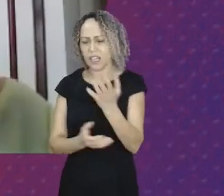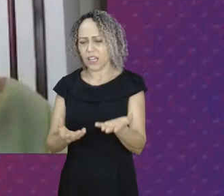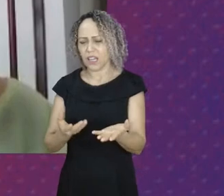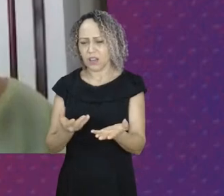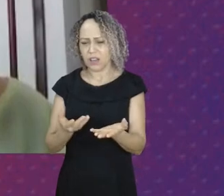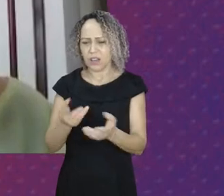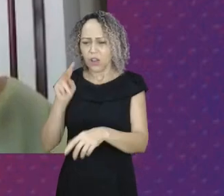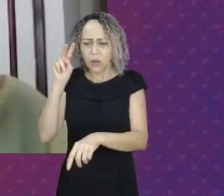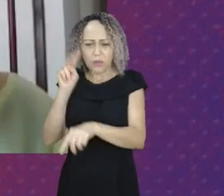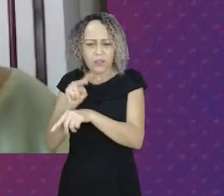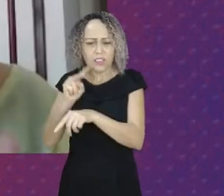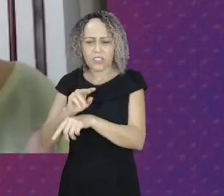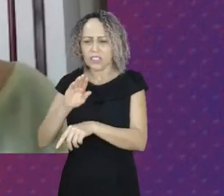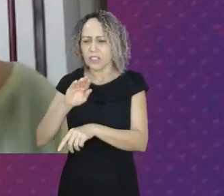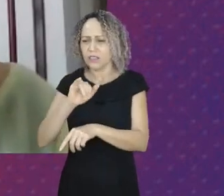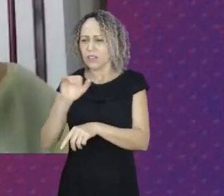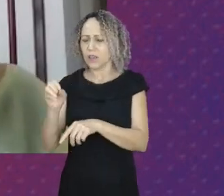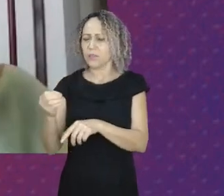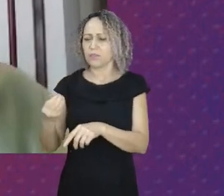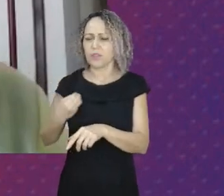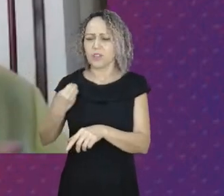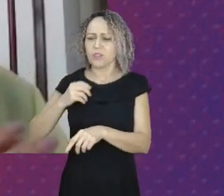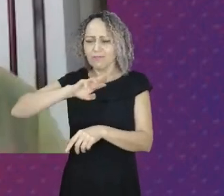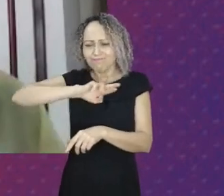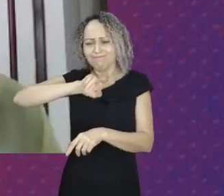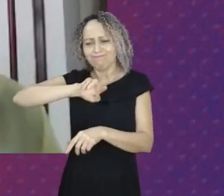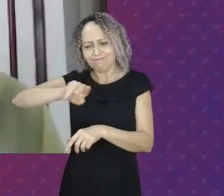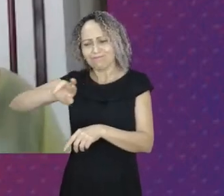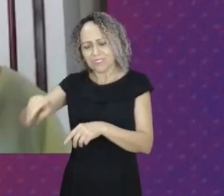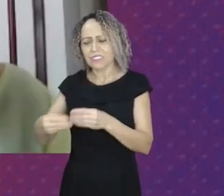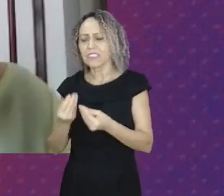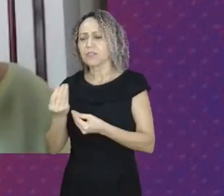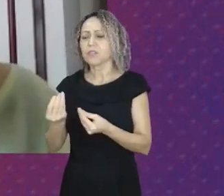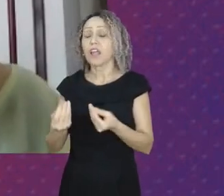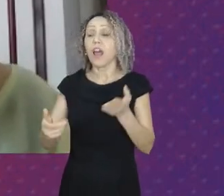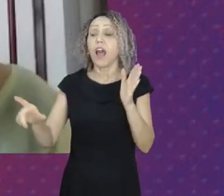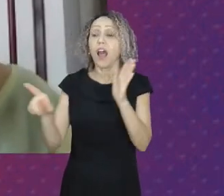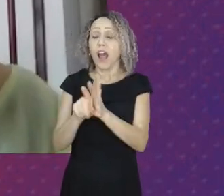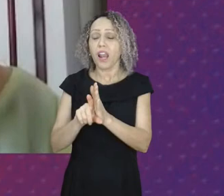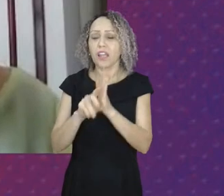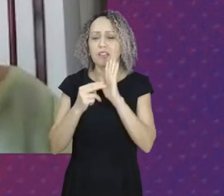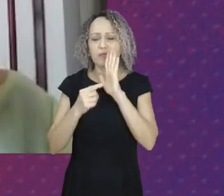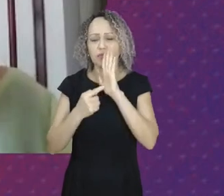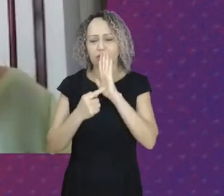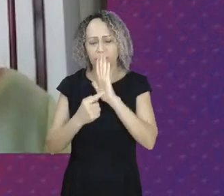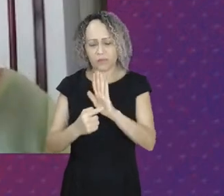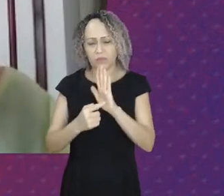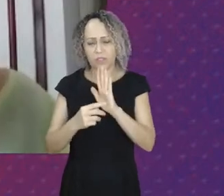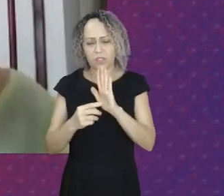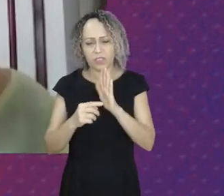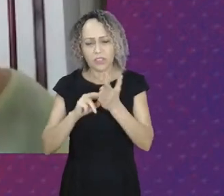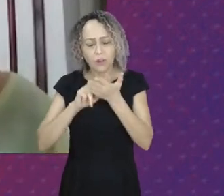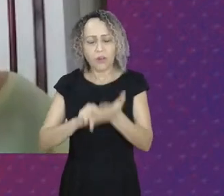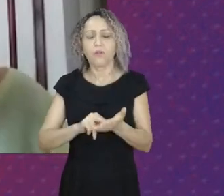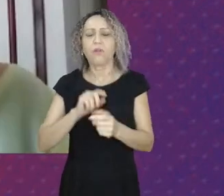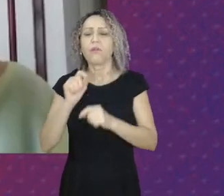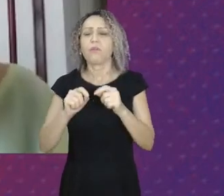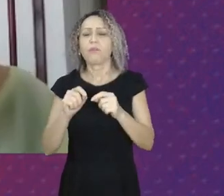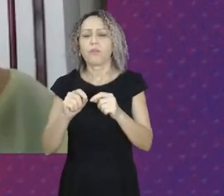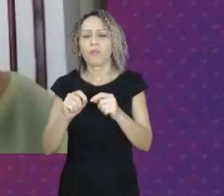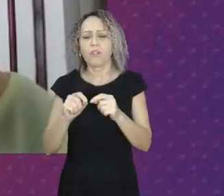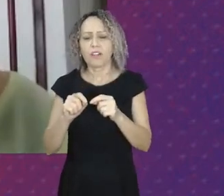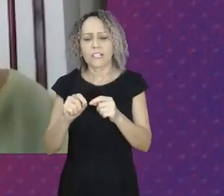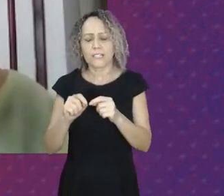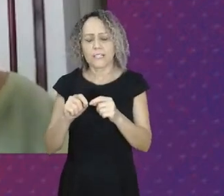da biodiversidade. Por isso que, além de aperfeiçoar propostas que vinham sendo construídas no passado, é preciso dar um basta, é